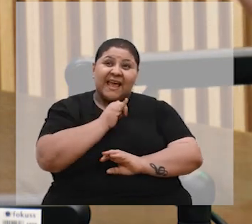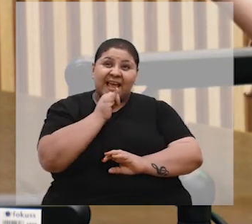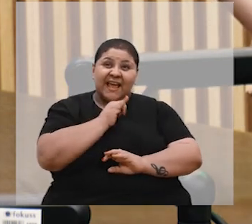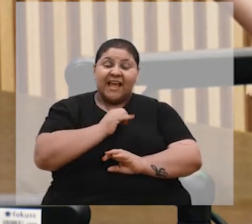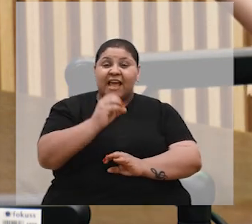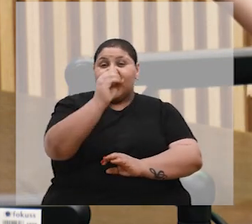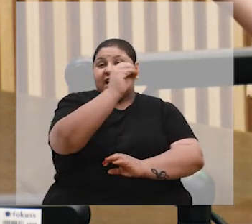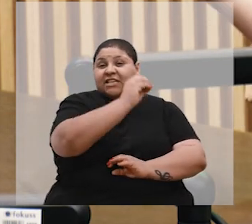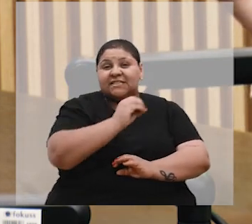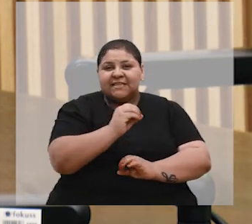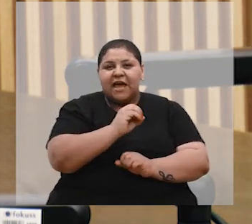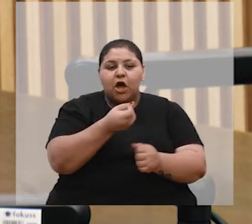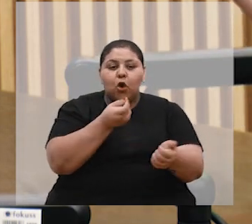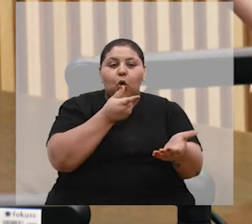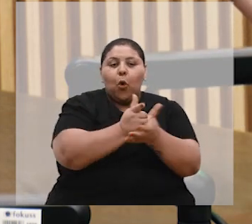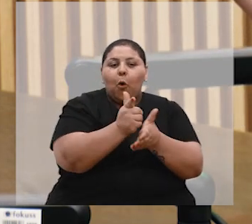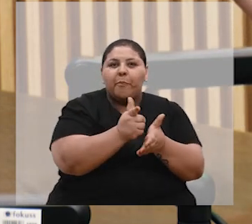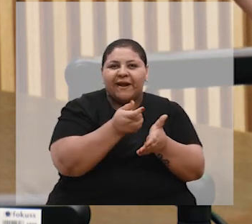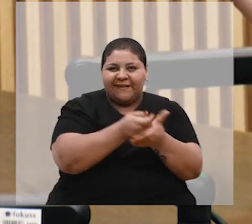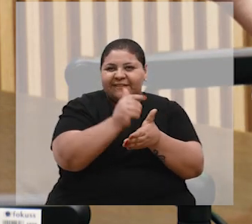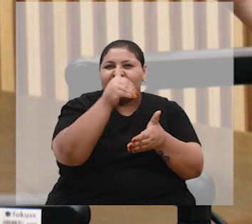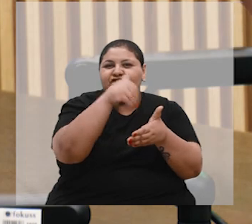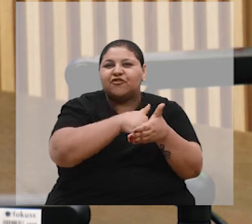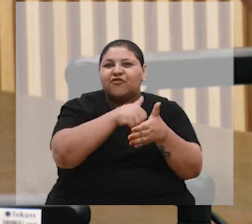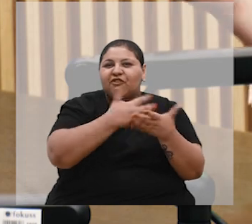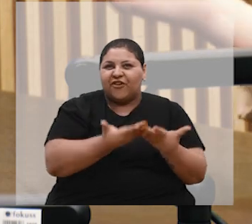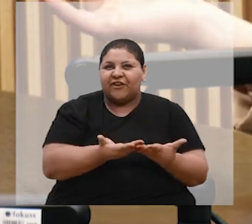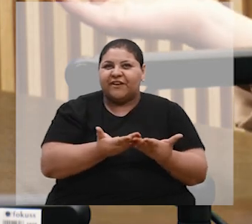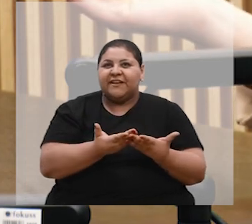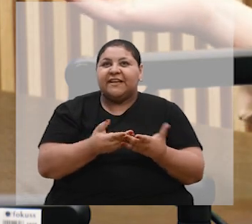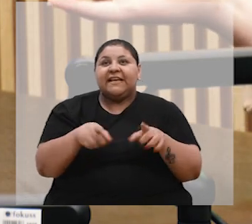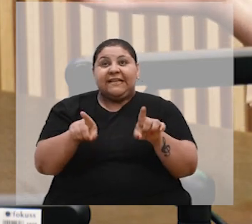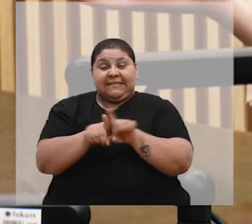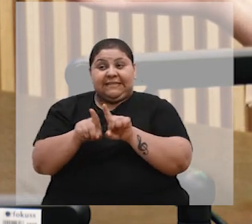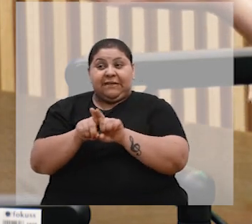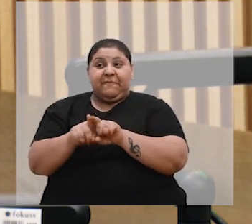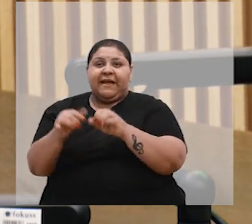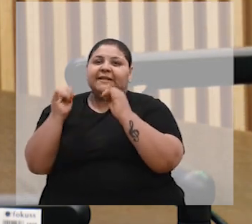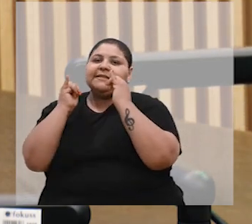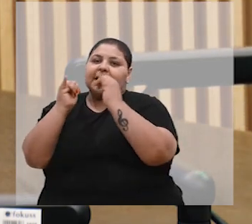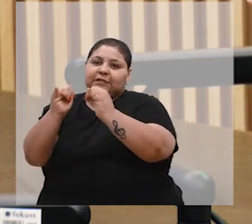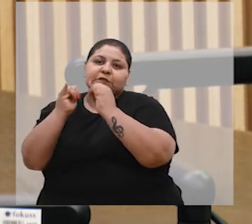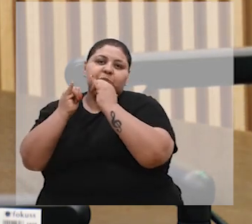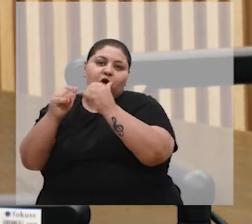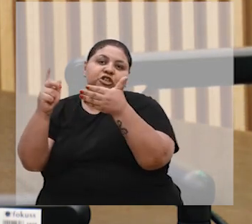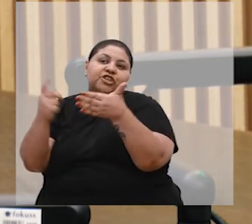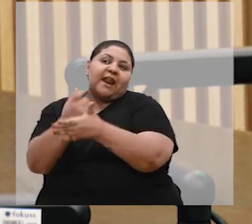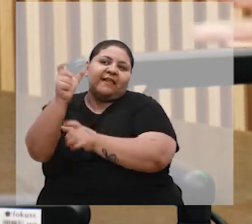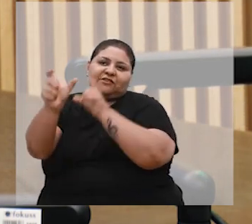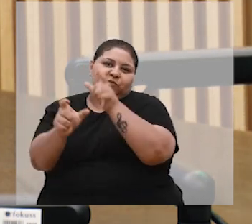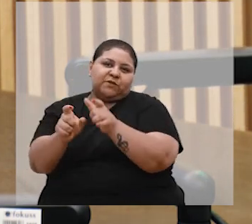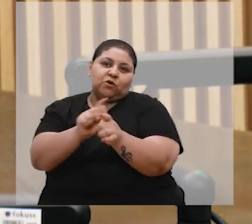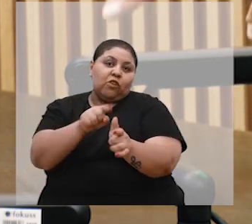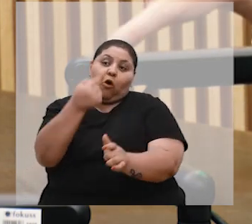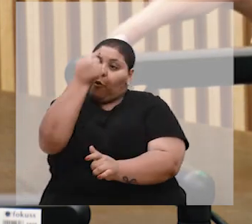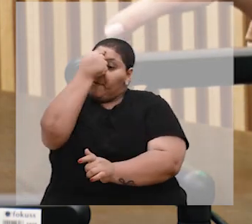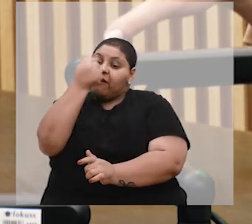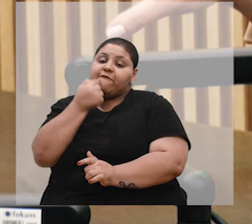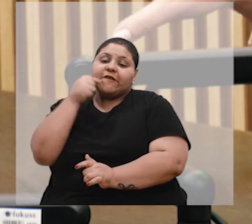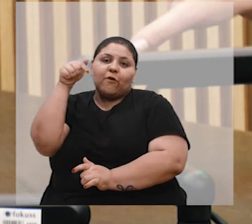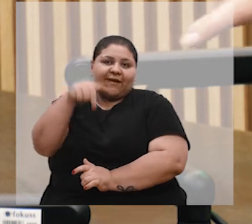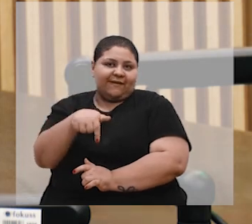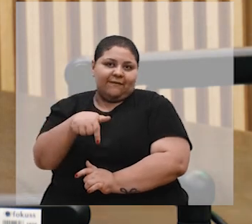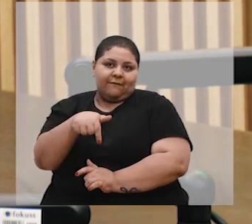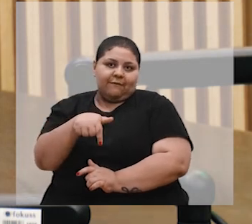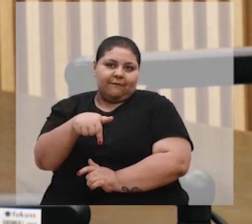tivemos 0 compra de voto e 0 transporte irregular de pessoas. Bom, então não é o nosso perfil, não é o nosso